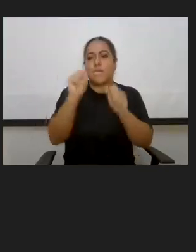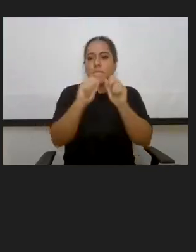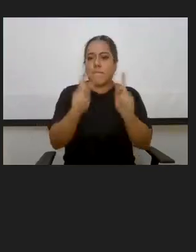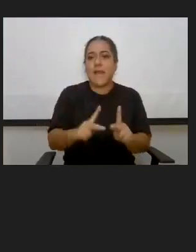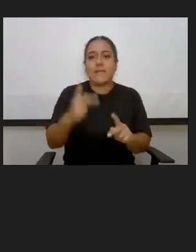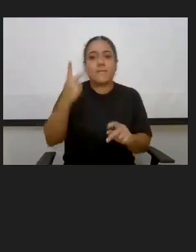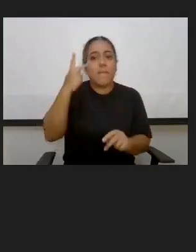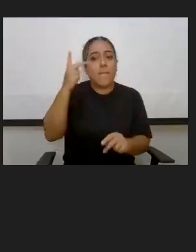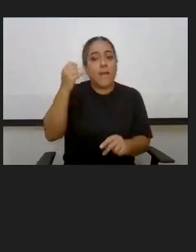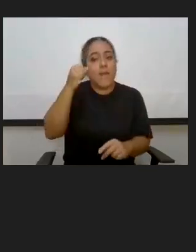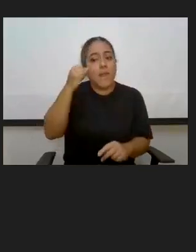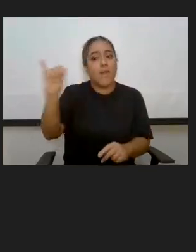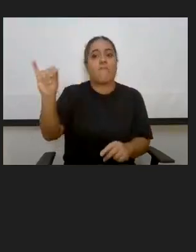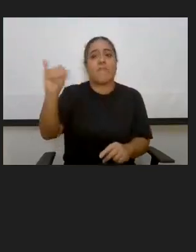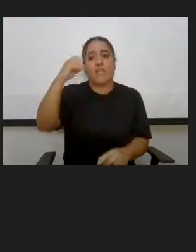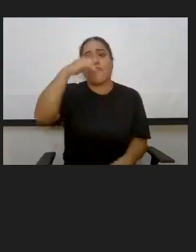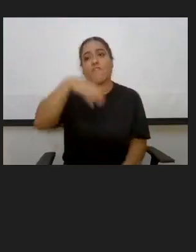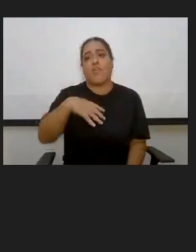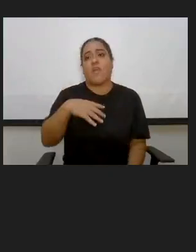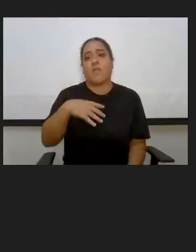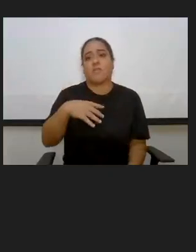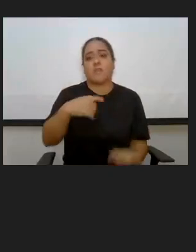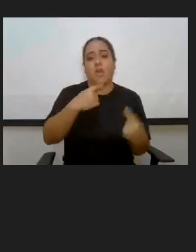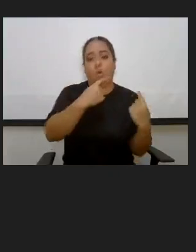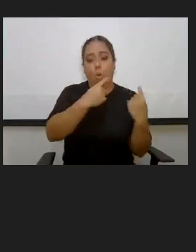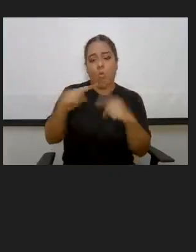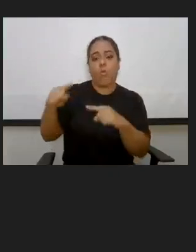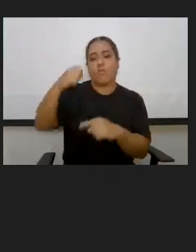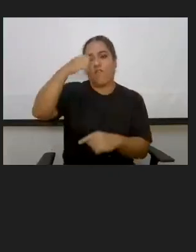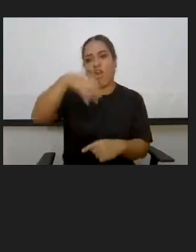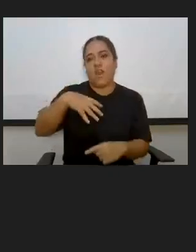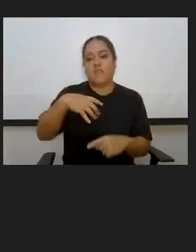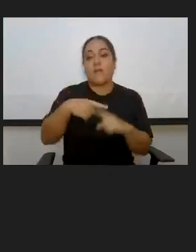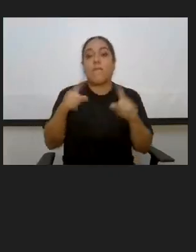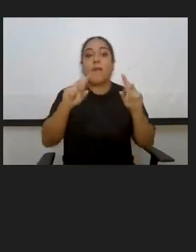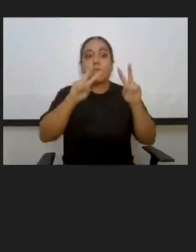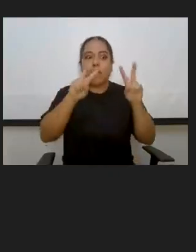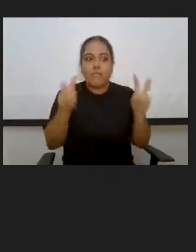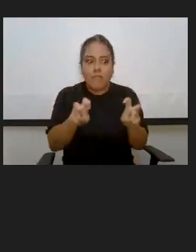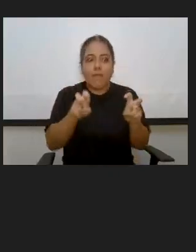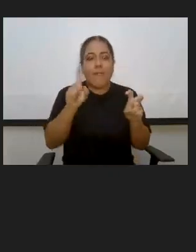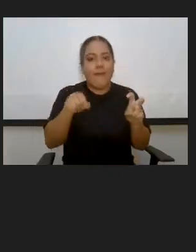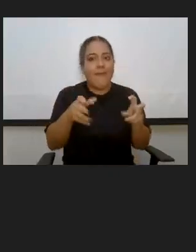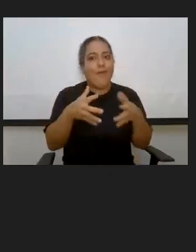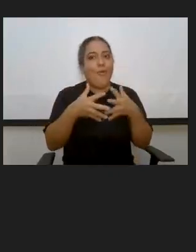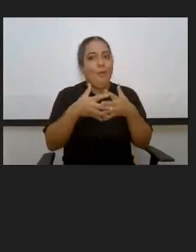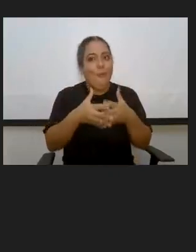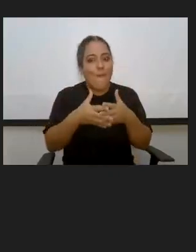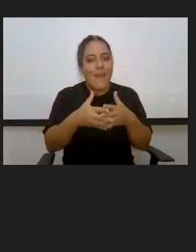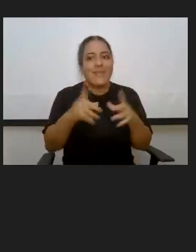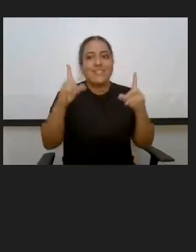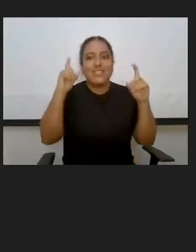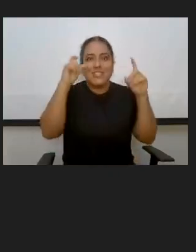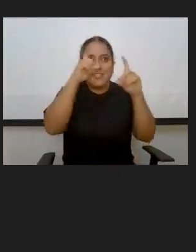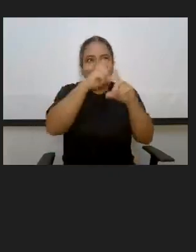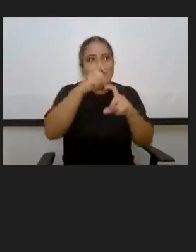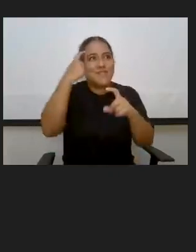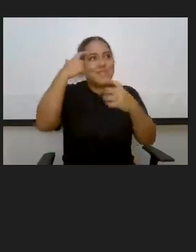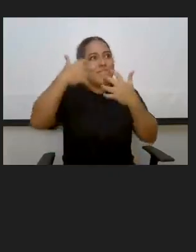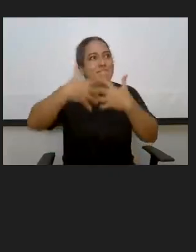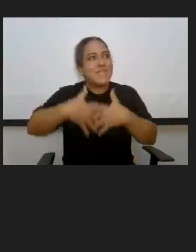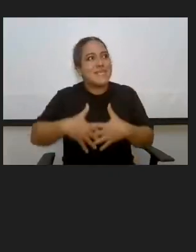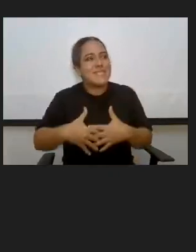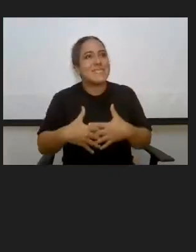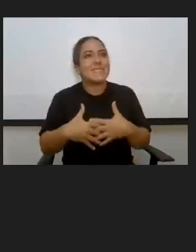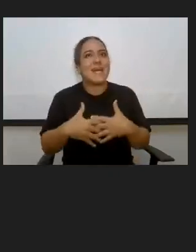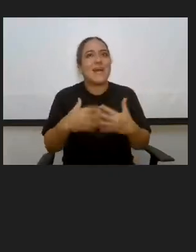quando for necessário, também ao combate dela. Mas é um tema complexo, difícil de ser pensado,